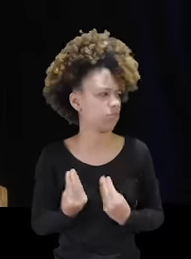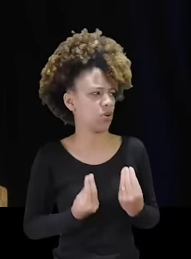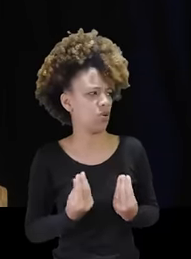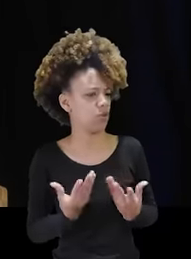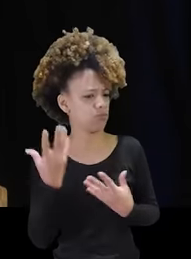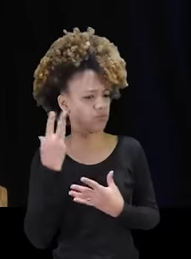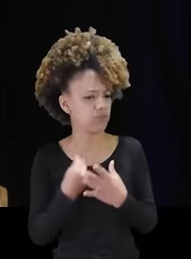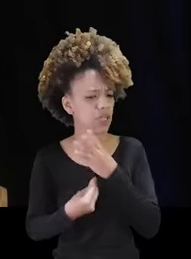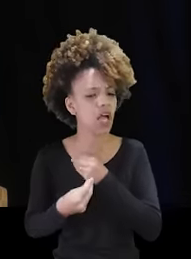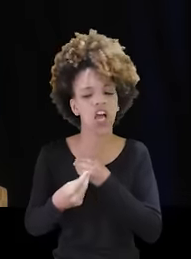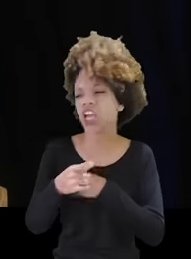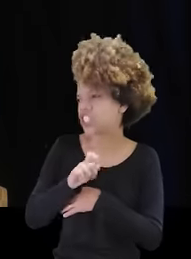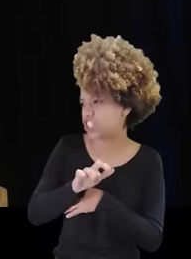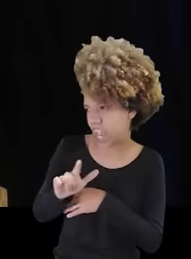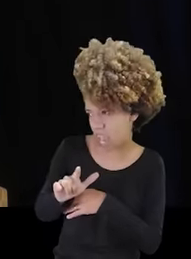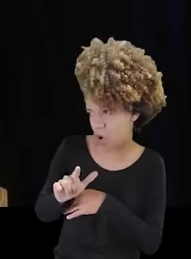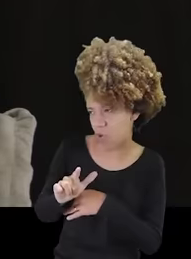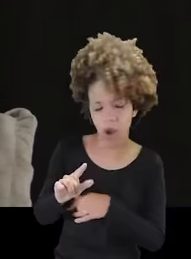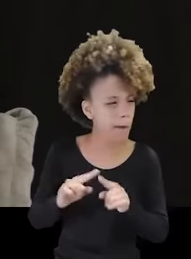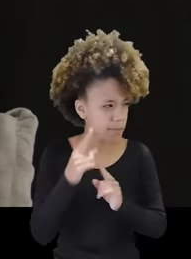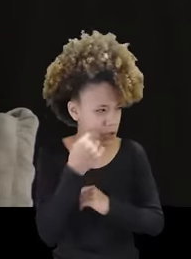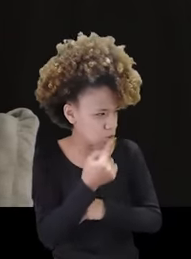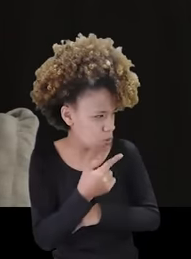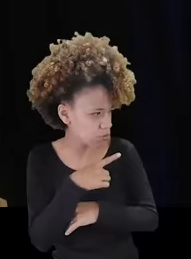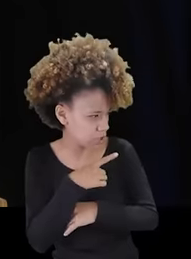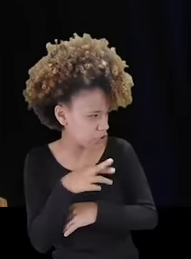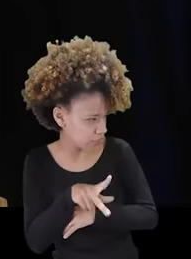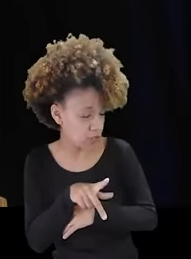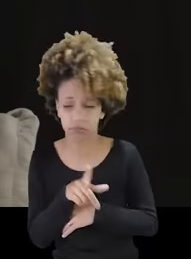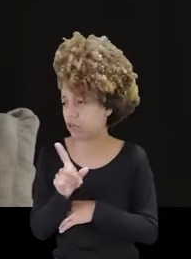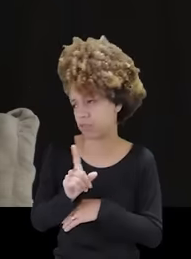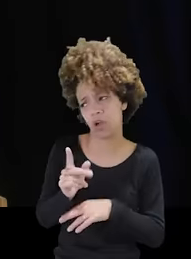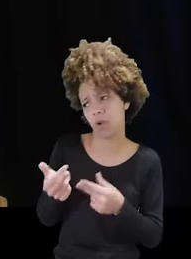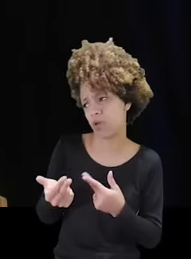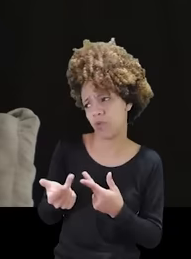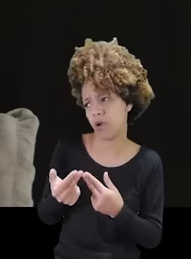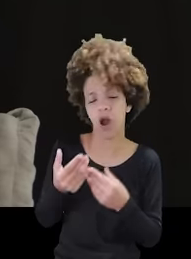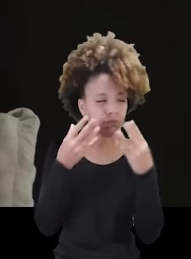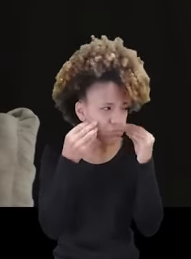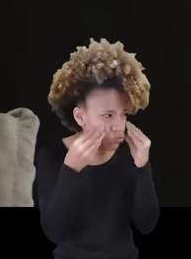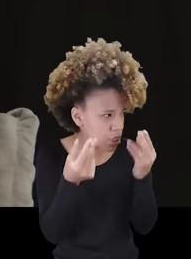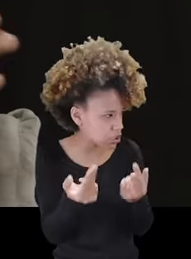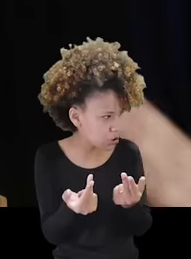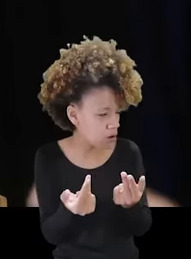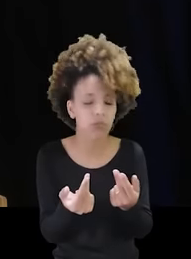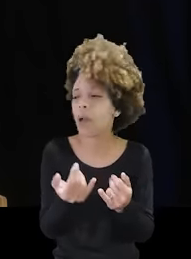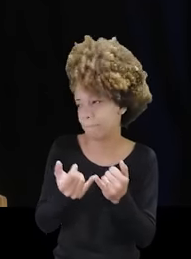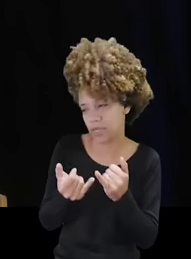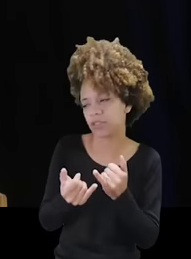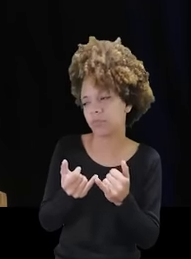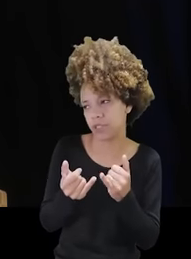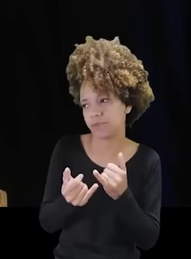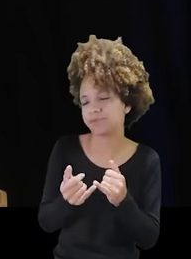é meio gel assim tipo mas o olho não tem diferença é a mesma coisa bochecha é